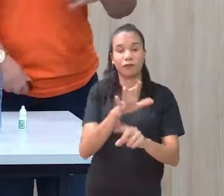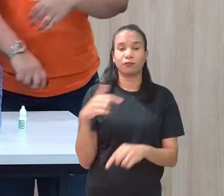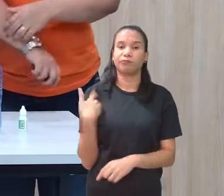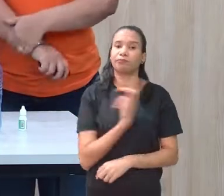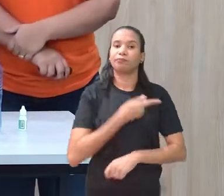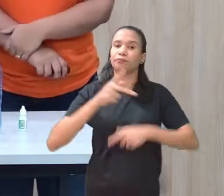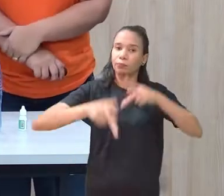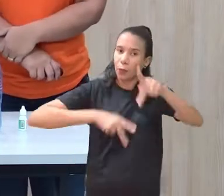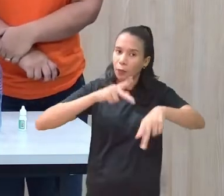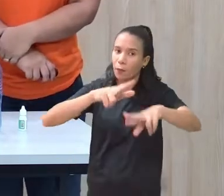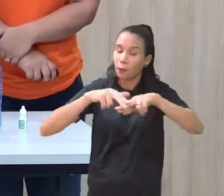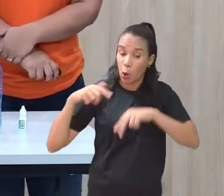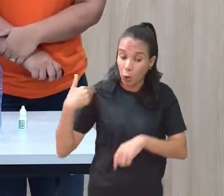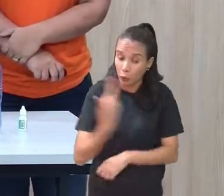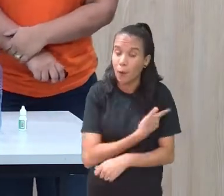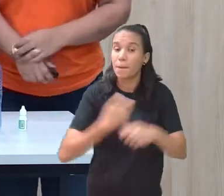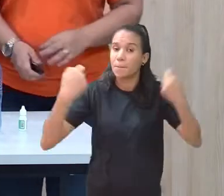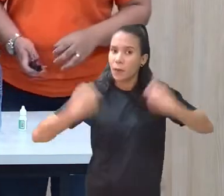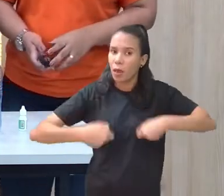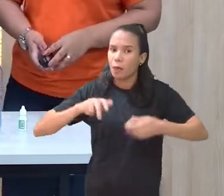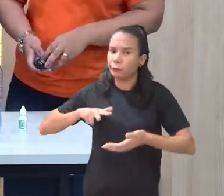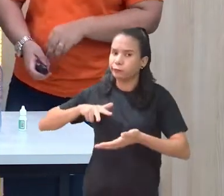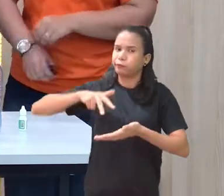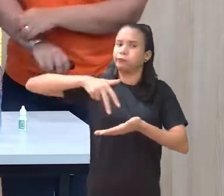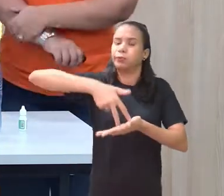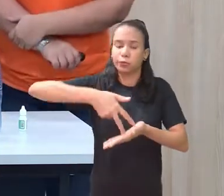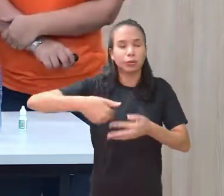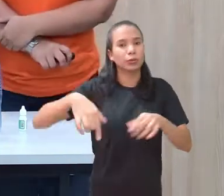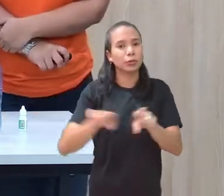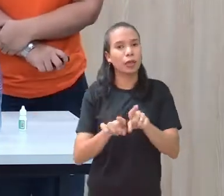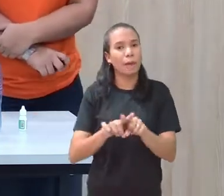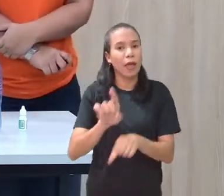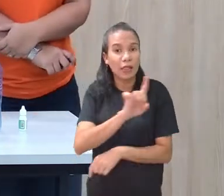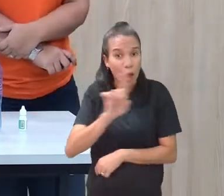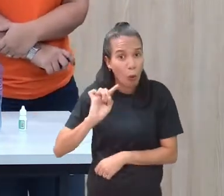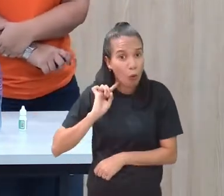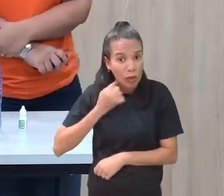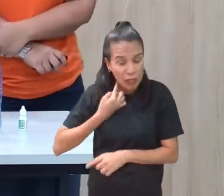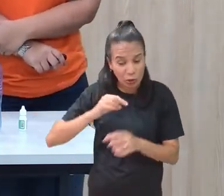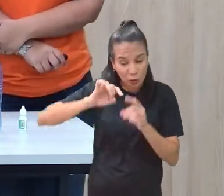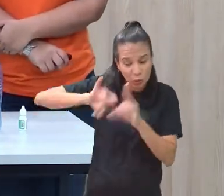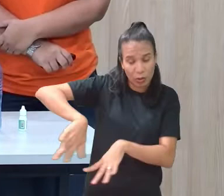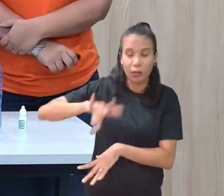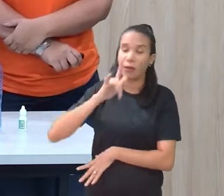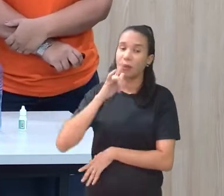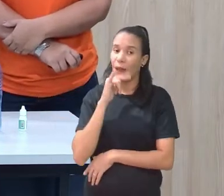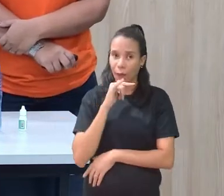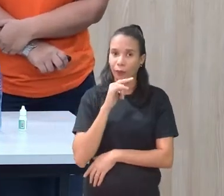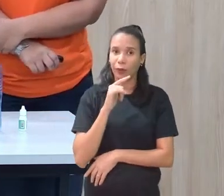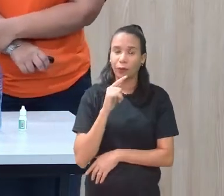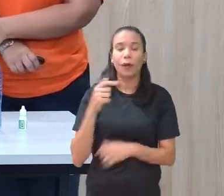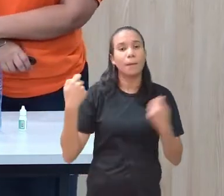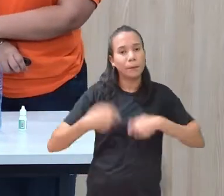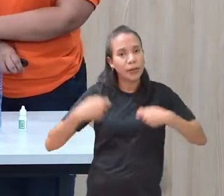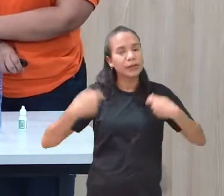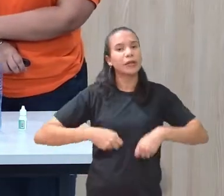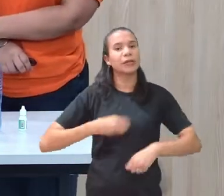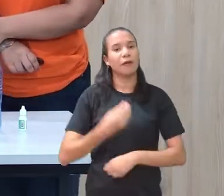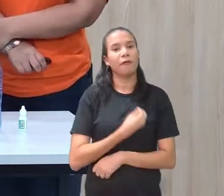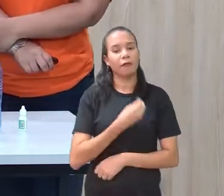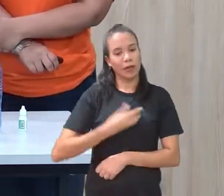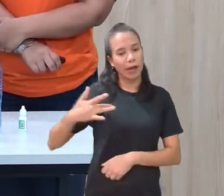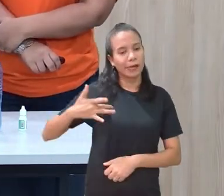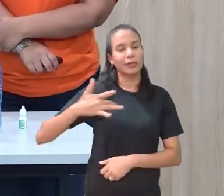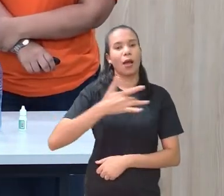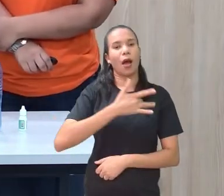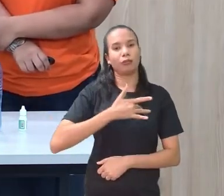população. Então, a gente tem que estar aí à frente disso e não jogar lixo no rio, para que a gente tenha uma vida mais